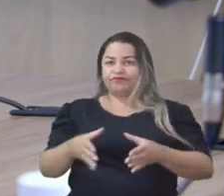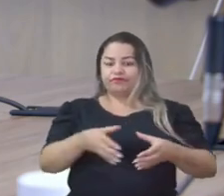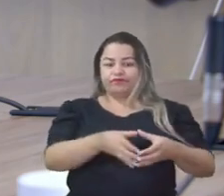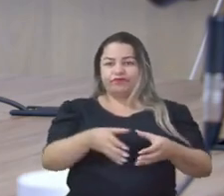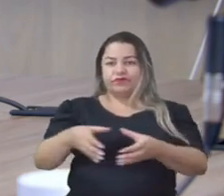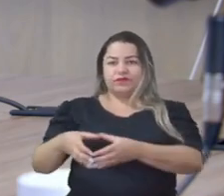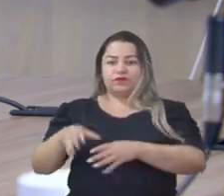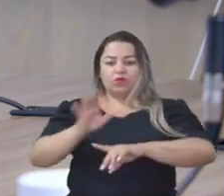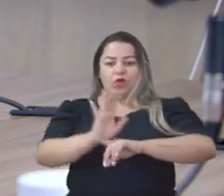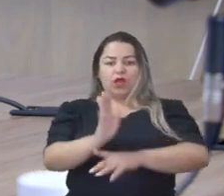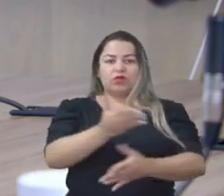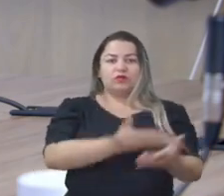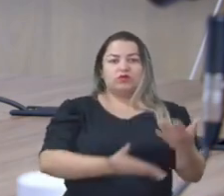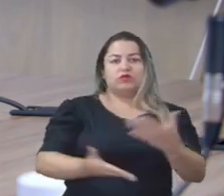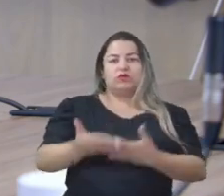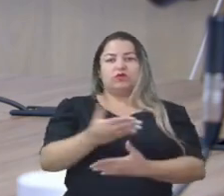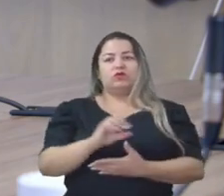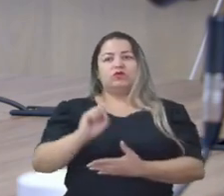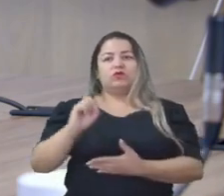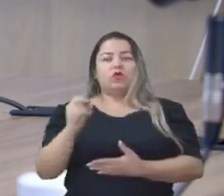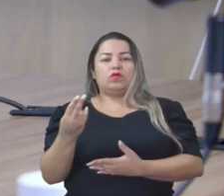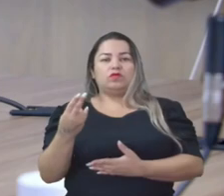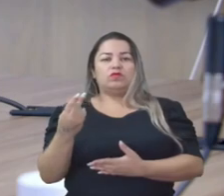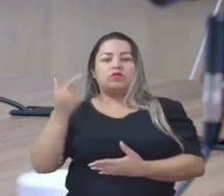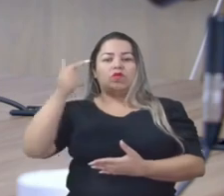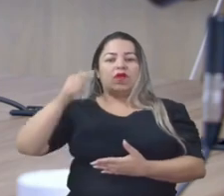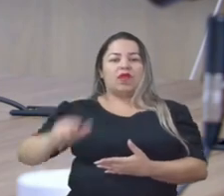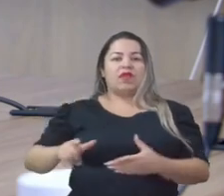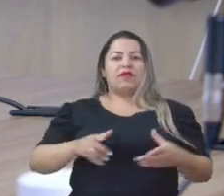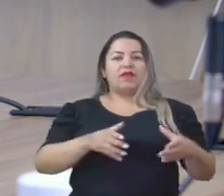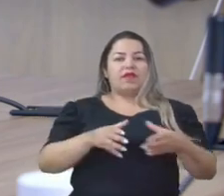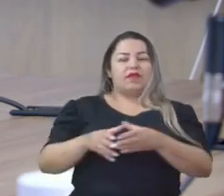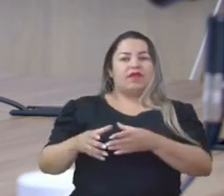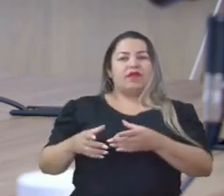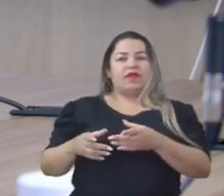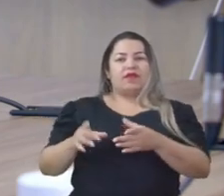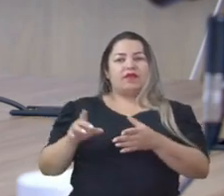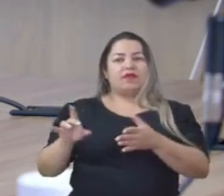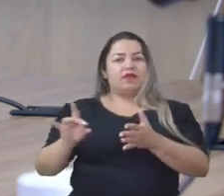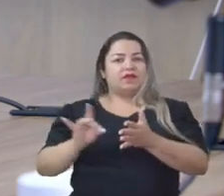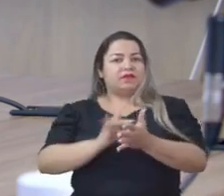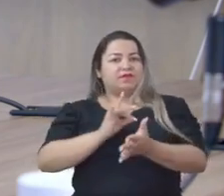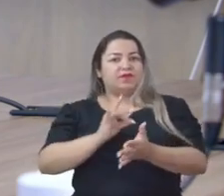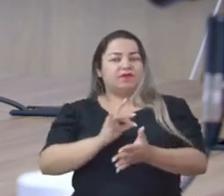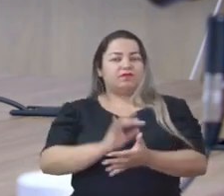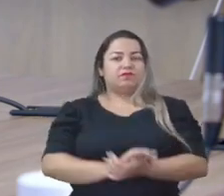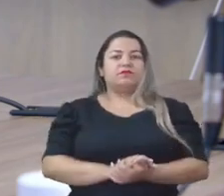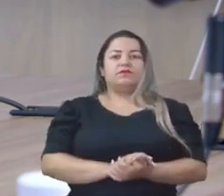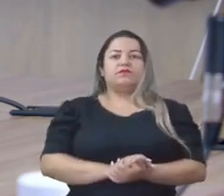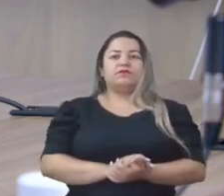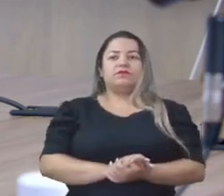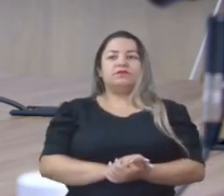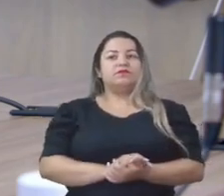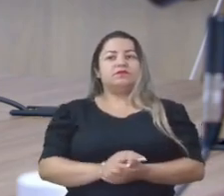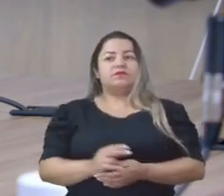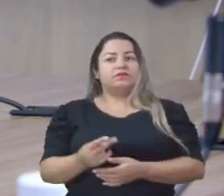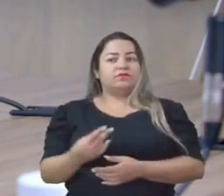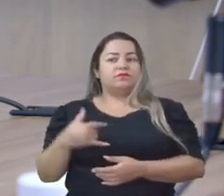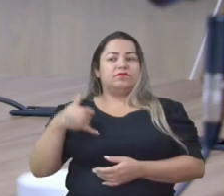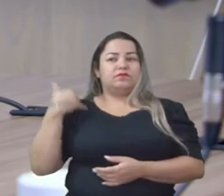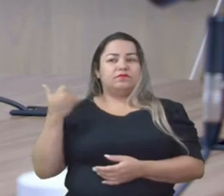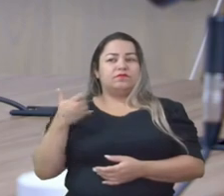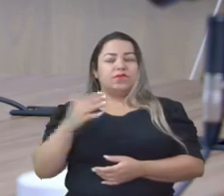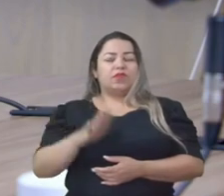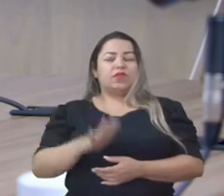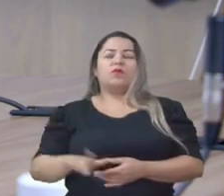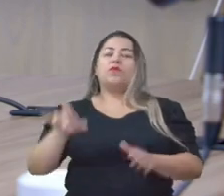um ajuda, um é rival e tal. Então isso é definido desde os primeiros anos de idade. Aí eu faço